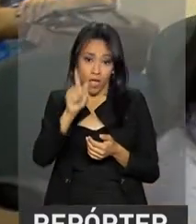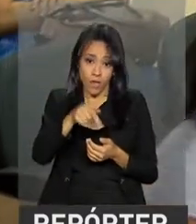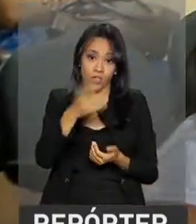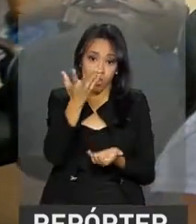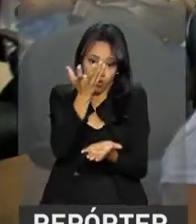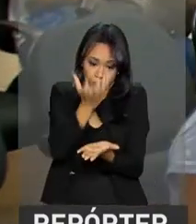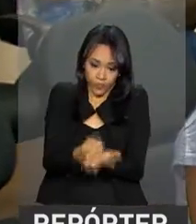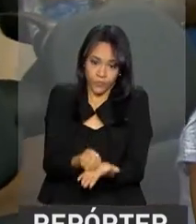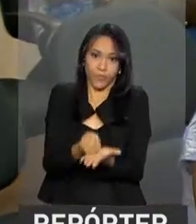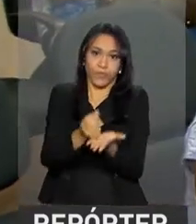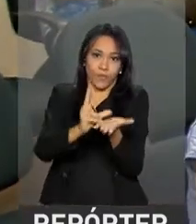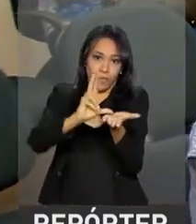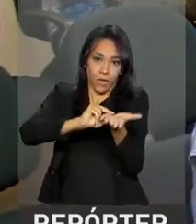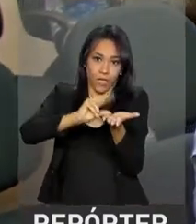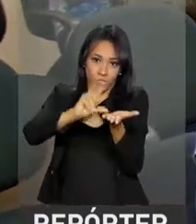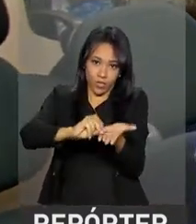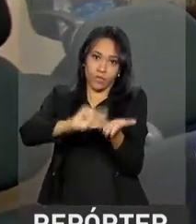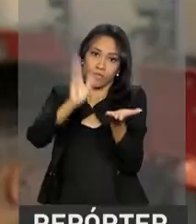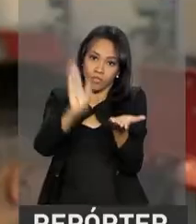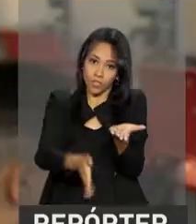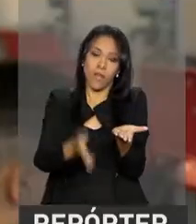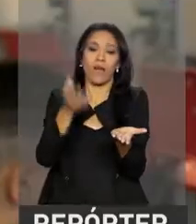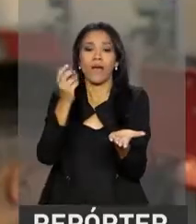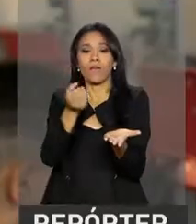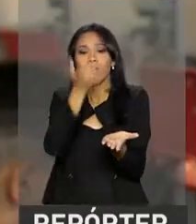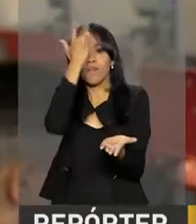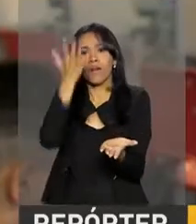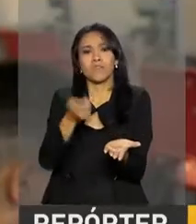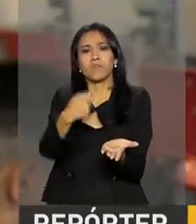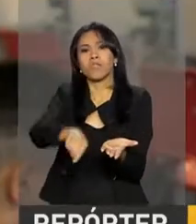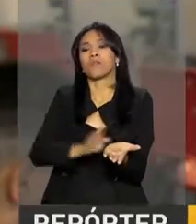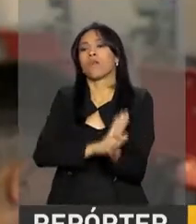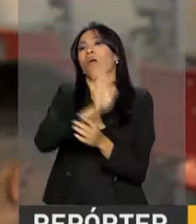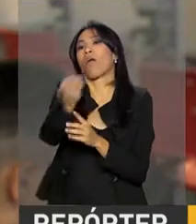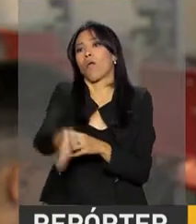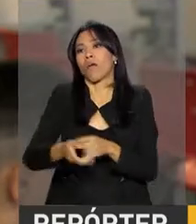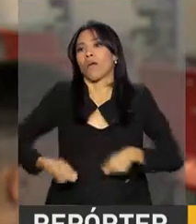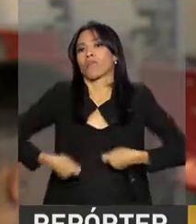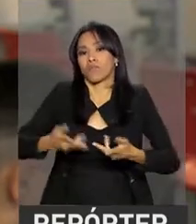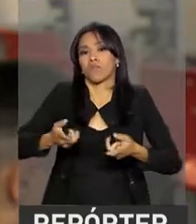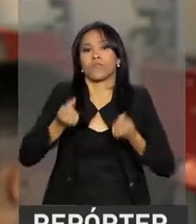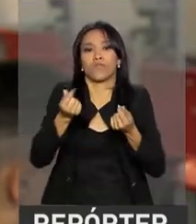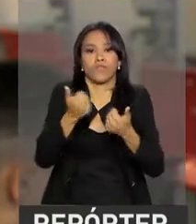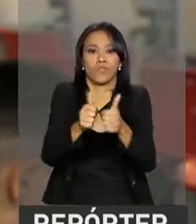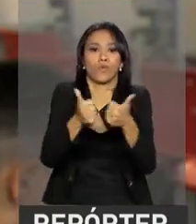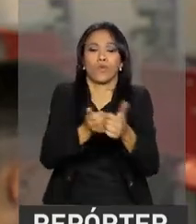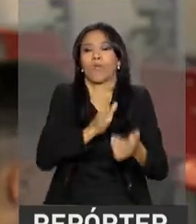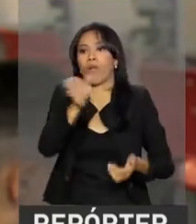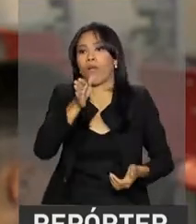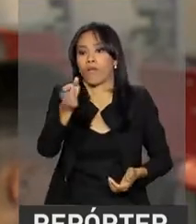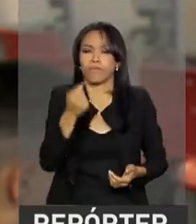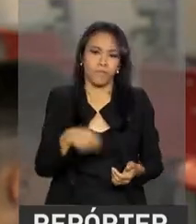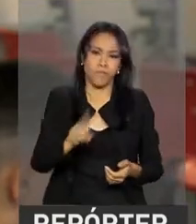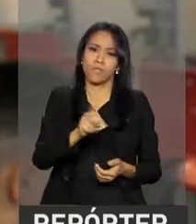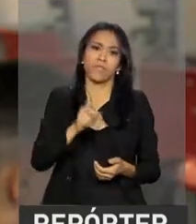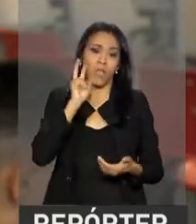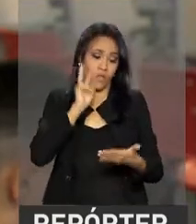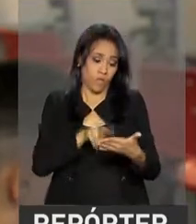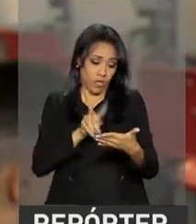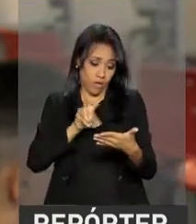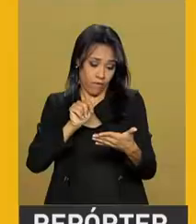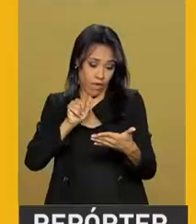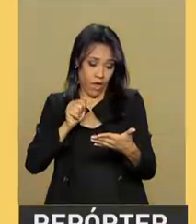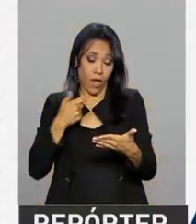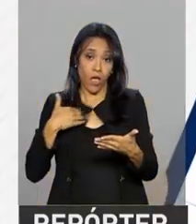o aplicativo ela está com tudo na palma da mão vamos ver se está vendo aqui gastando transporte aí eu vejo as vagas que possam se cadastrar pelo